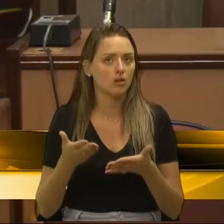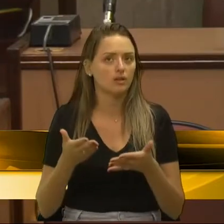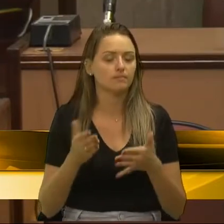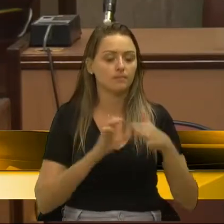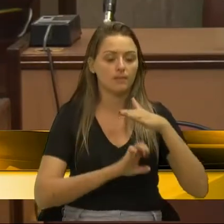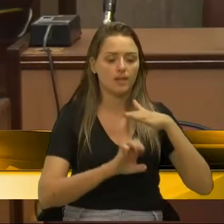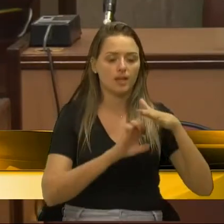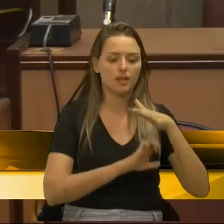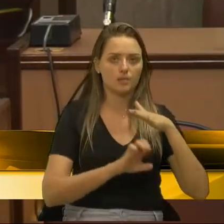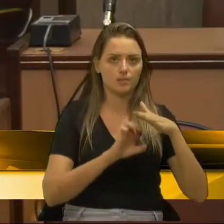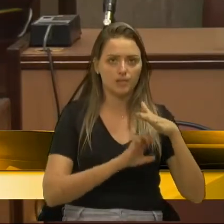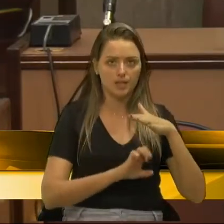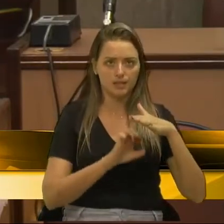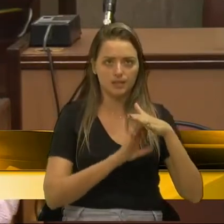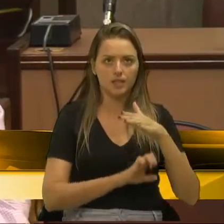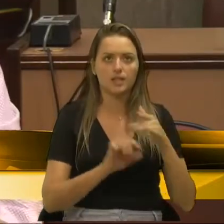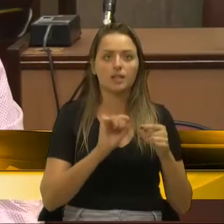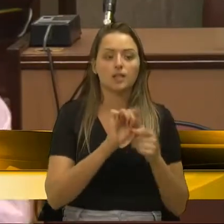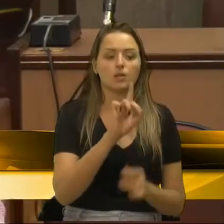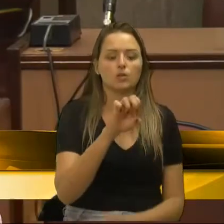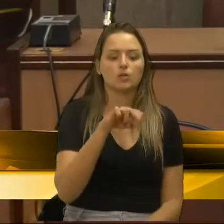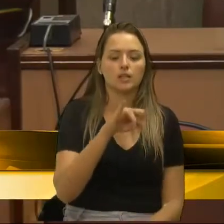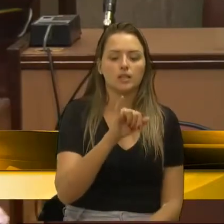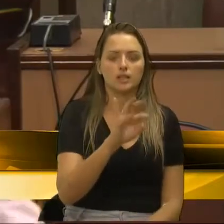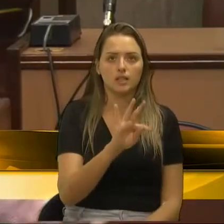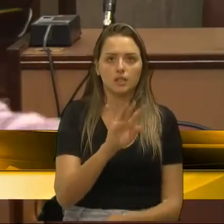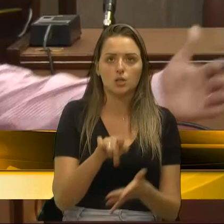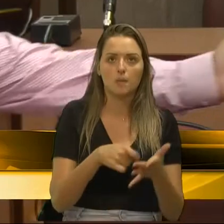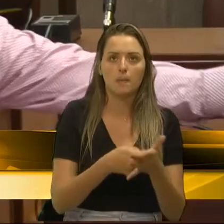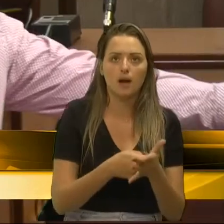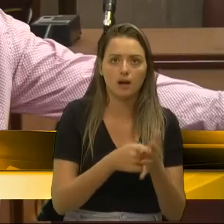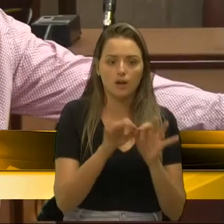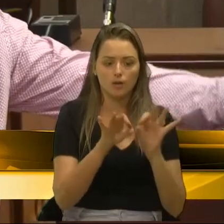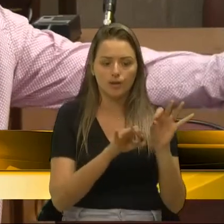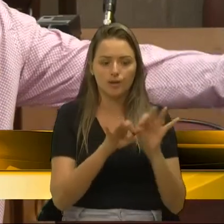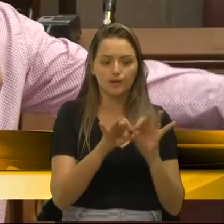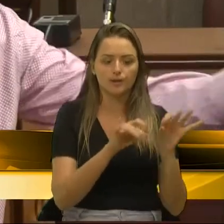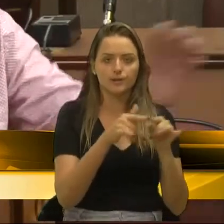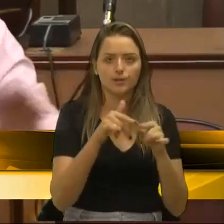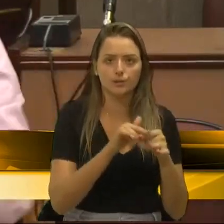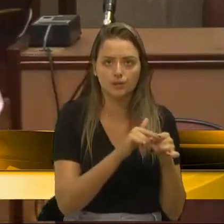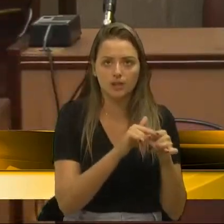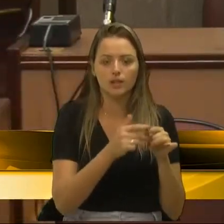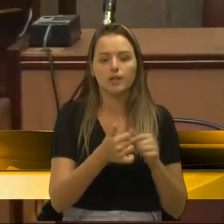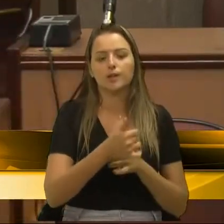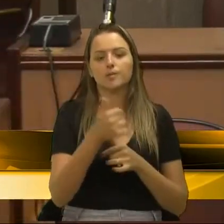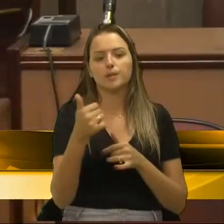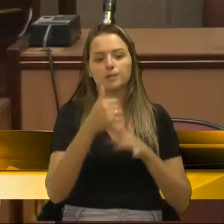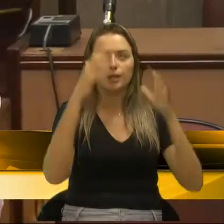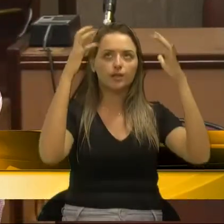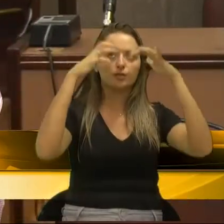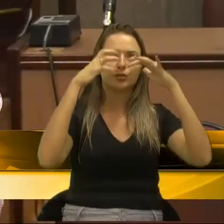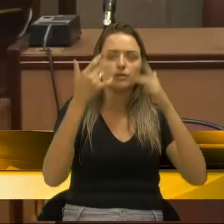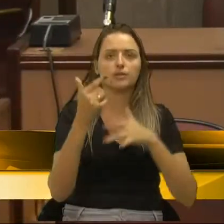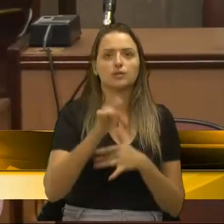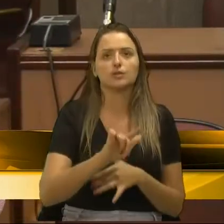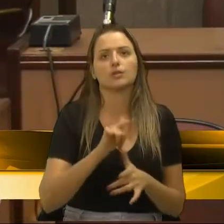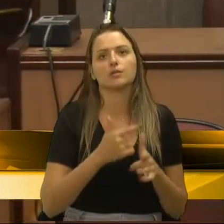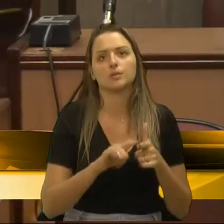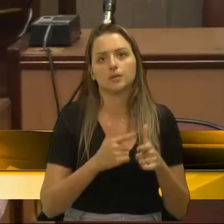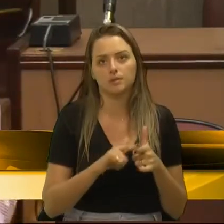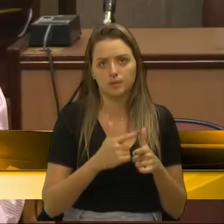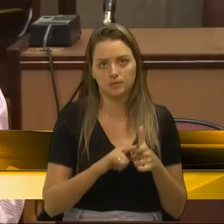vem, muitas vezes o DENIT paga, limpa a canaleta, joga para cima, a primeira chuva cai de volta. Então